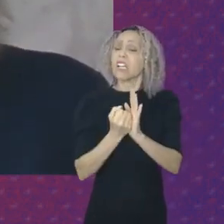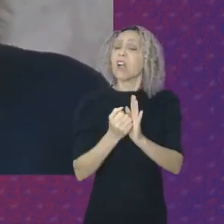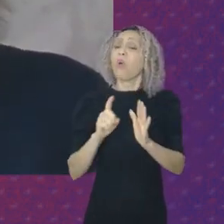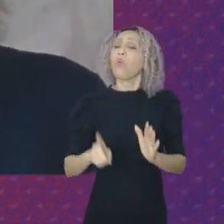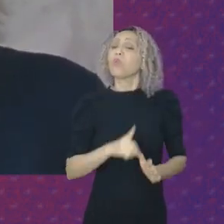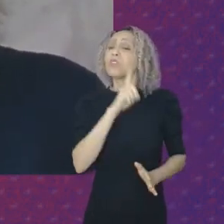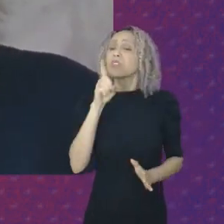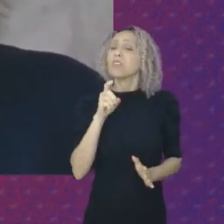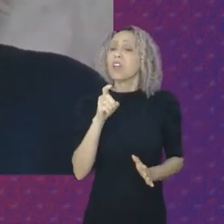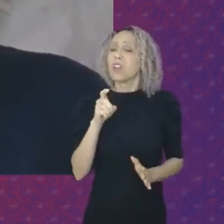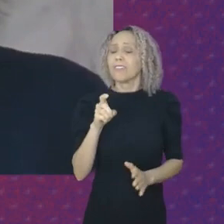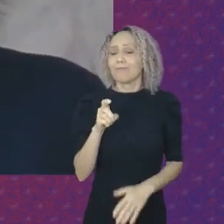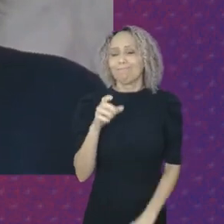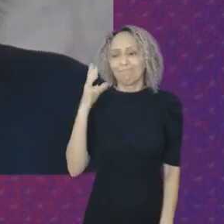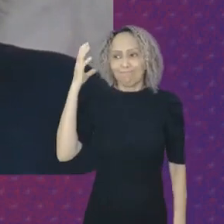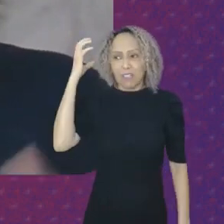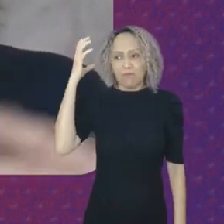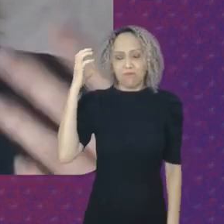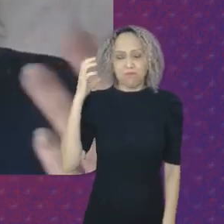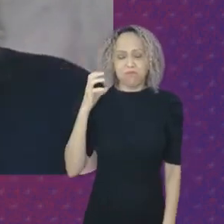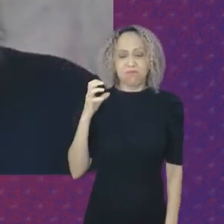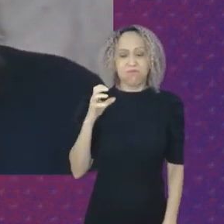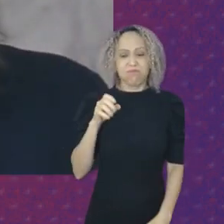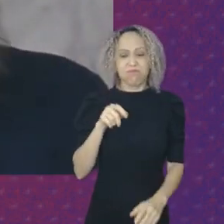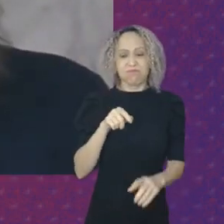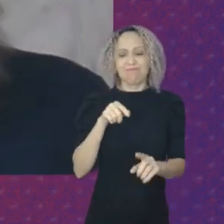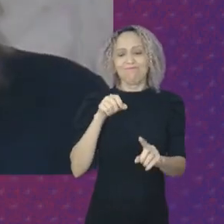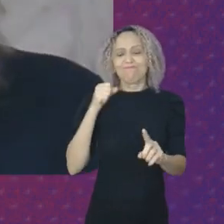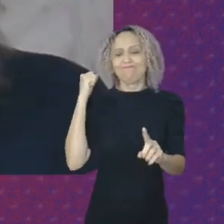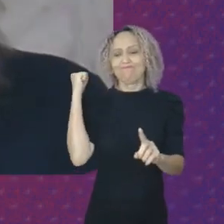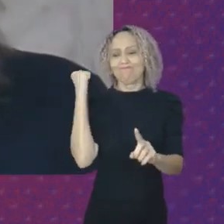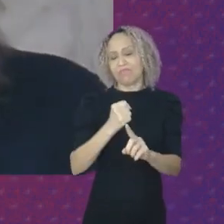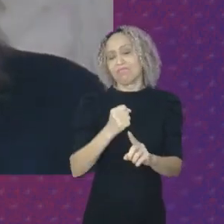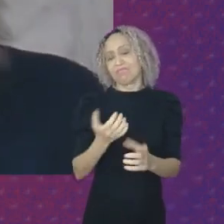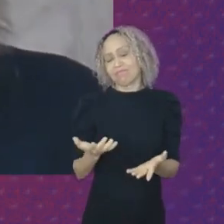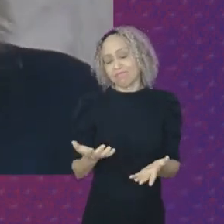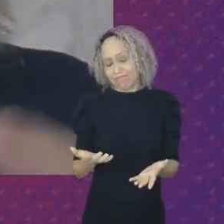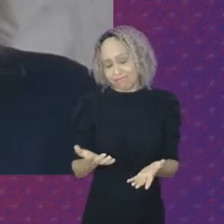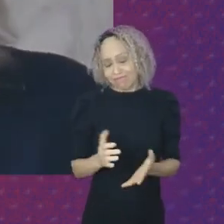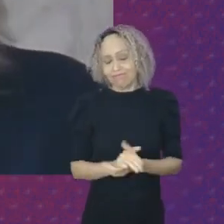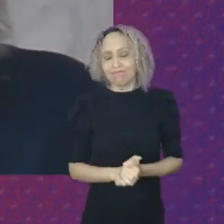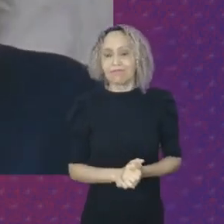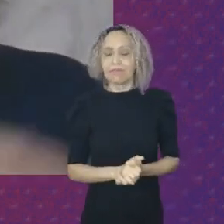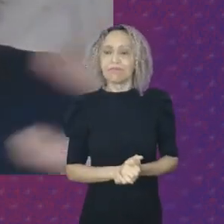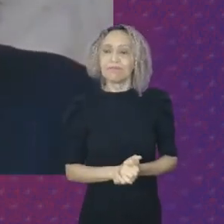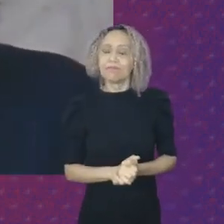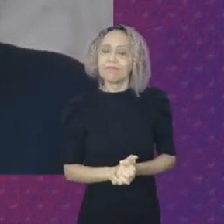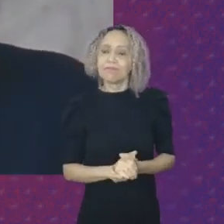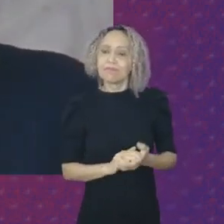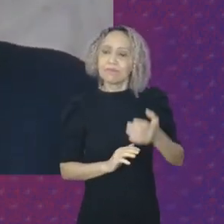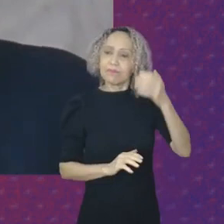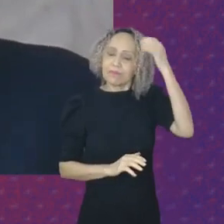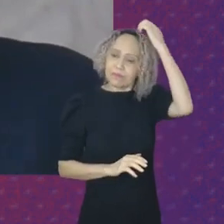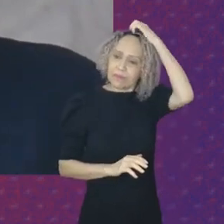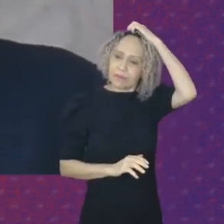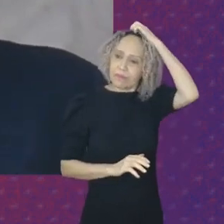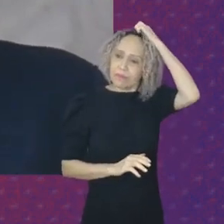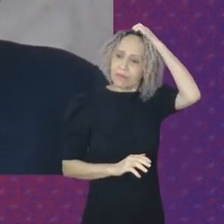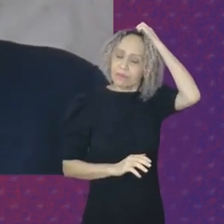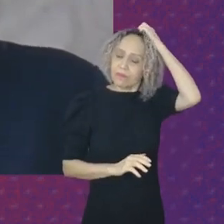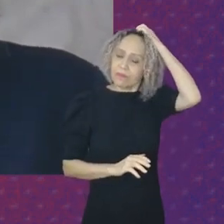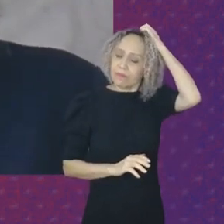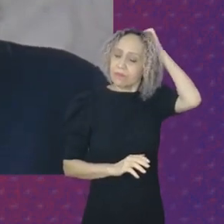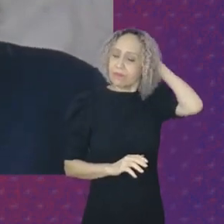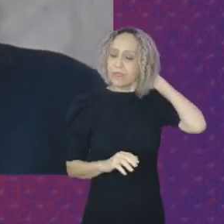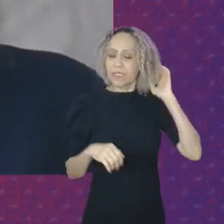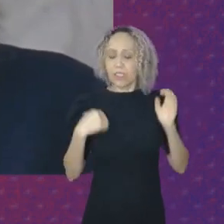foi instalado um grupo de trabalho interministerial para que nós possamos